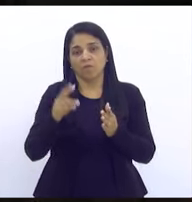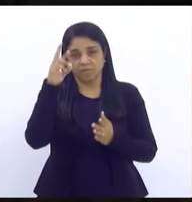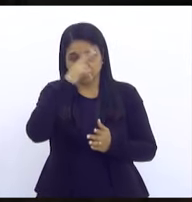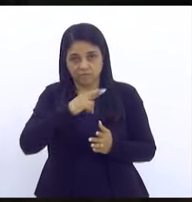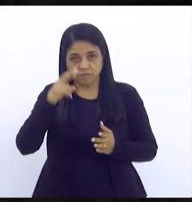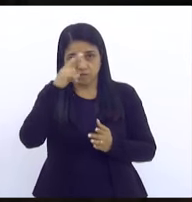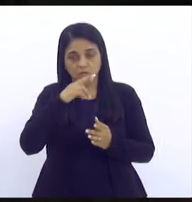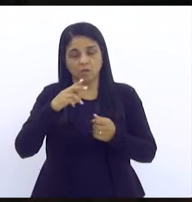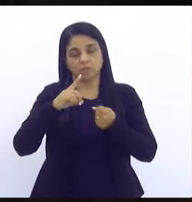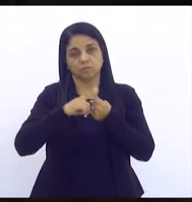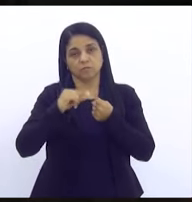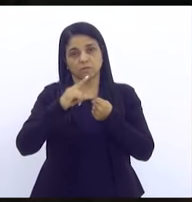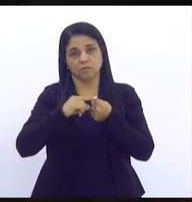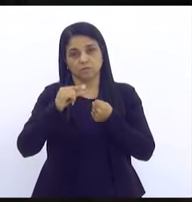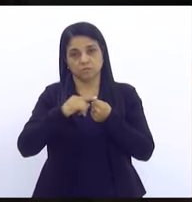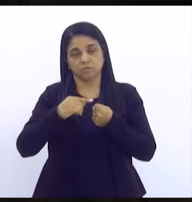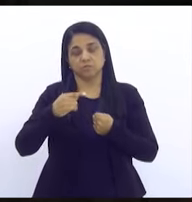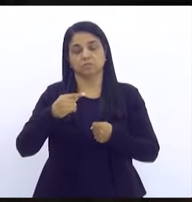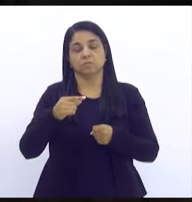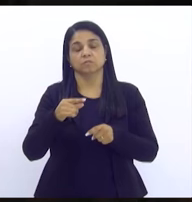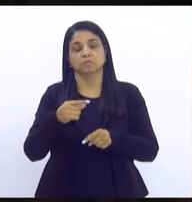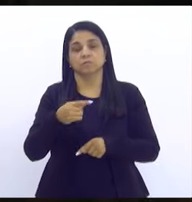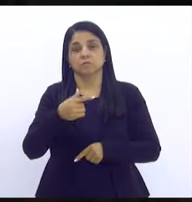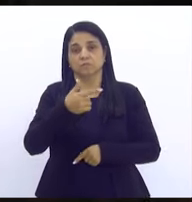do anexo 3º do